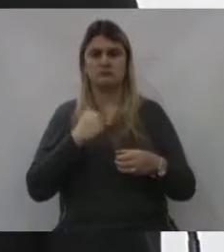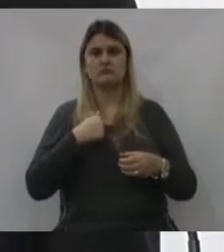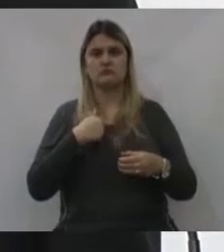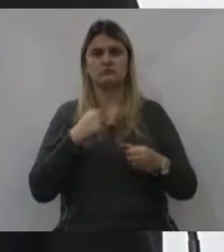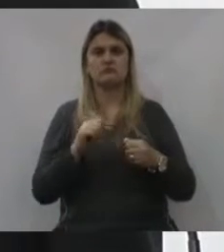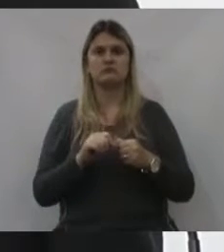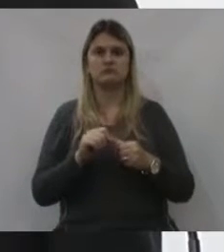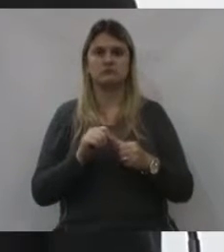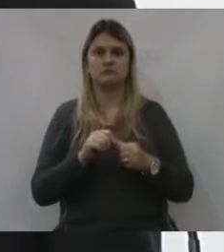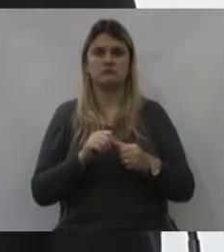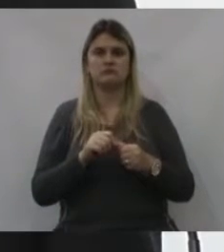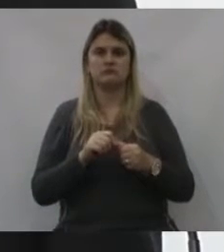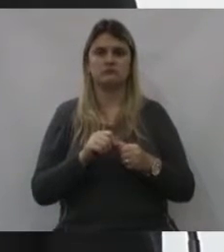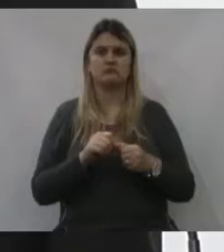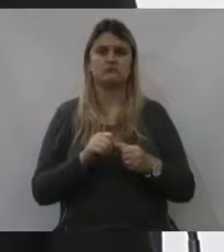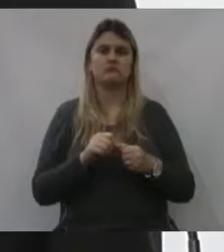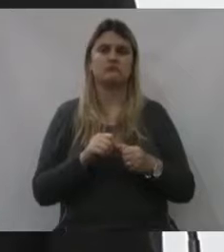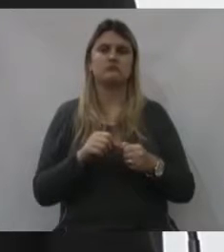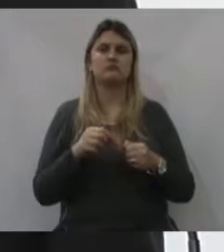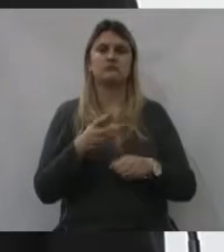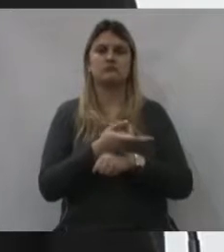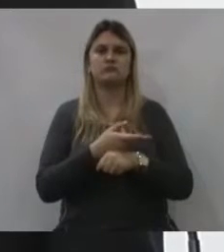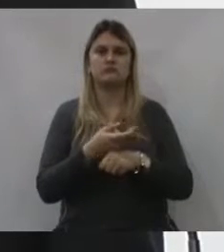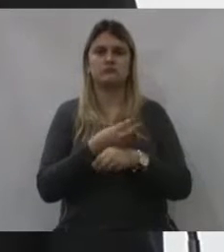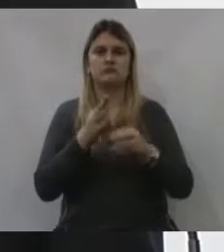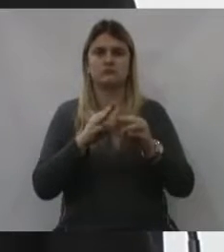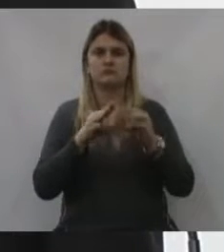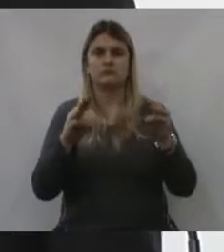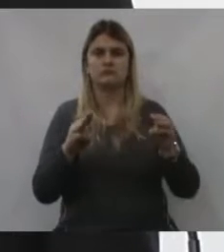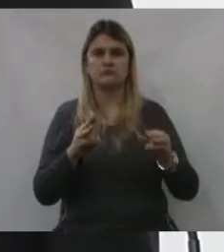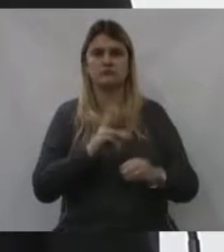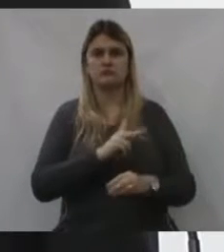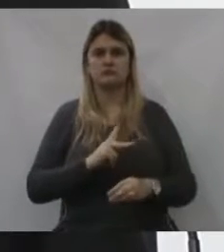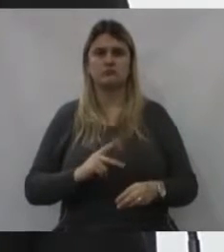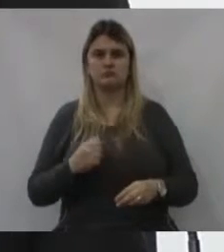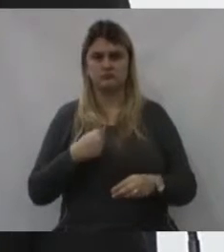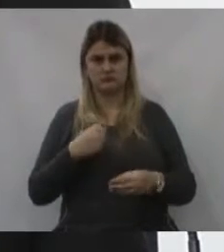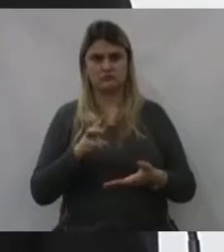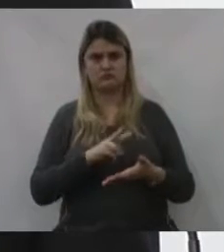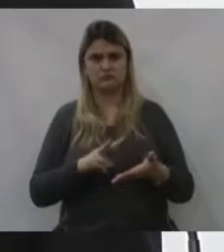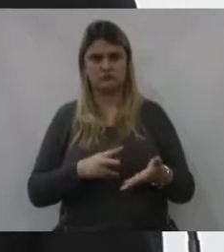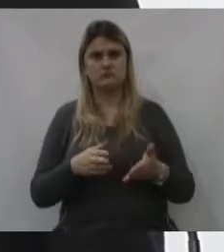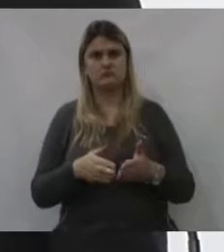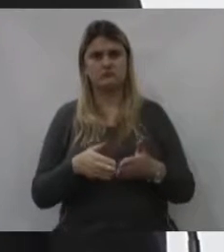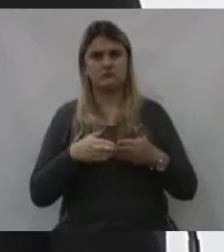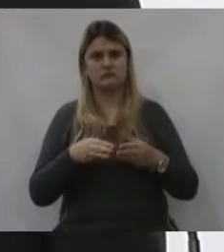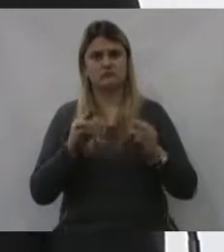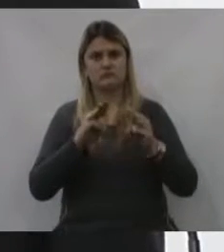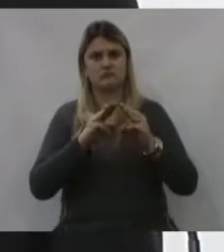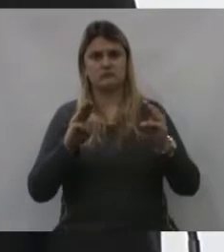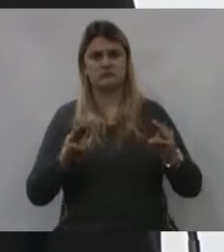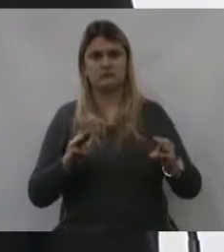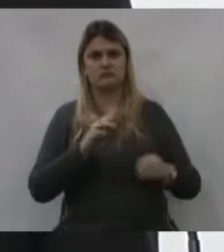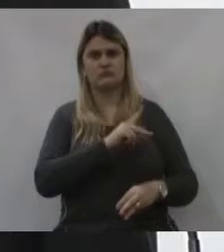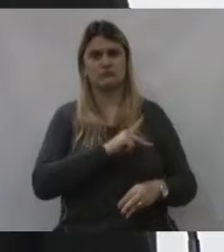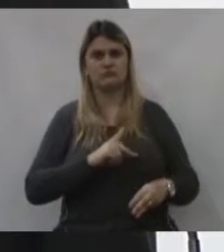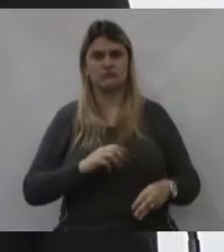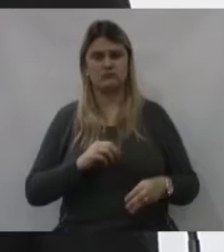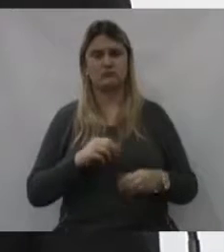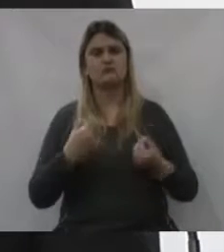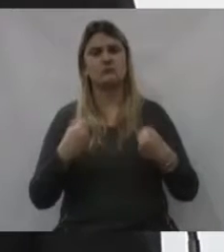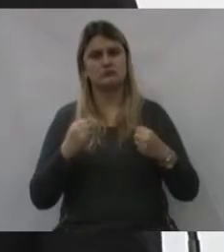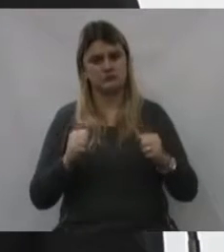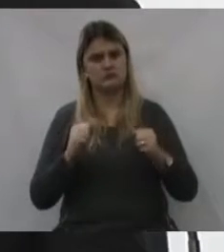foi a atitude que eu fiz ao procurar o Ministério Público assim que li essa matéria e pedir para que o Ministério